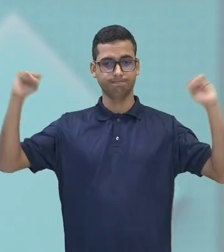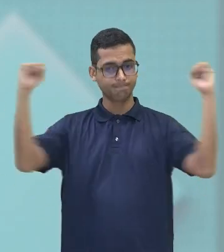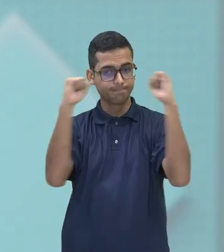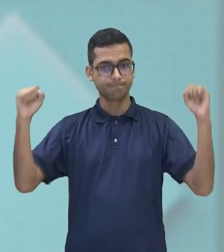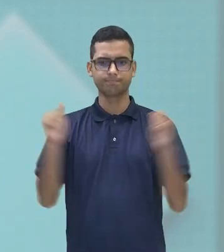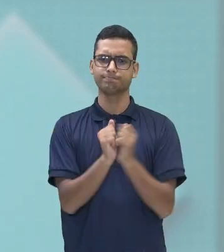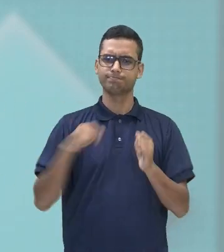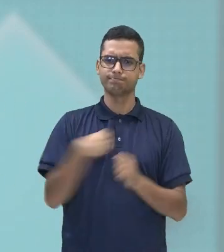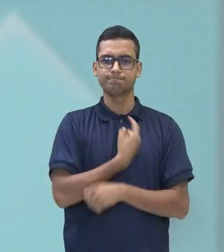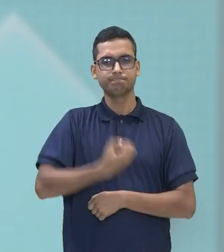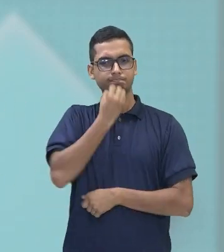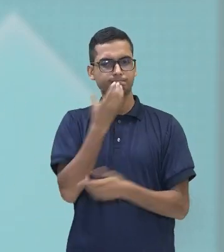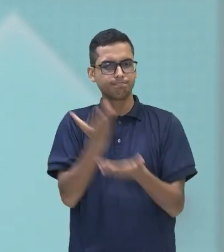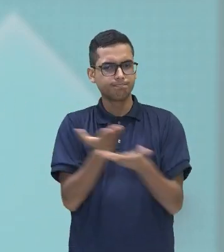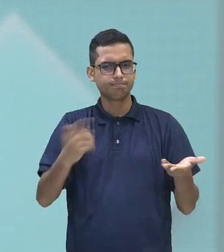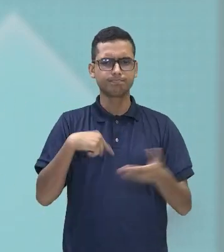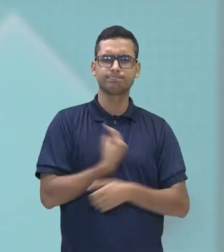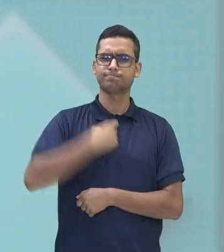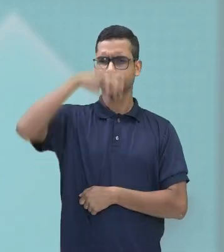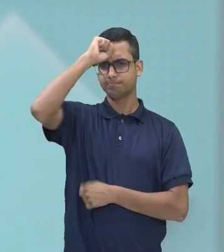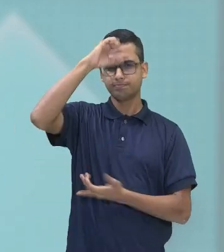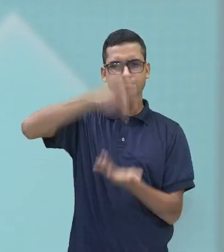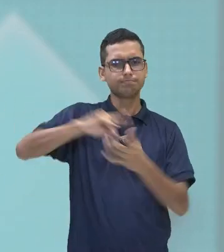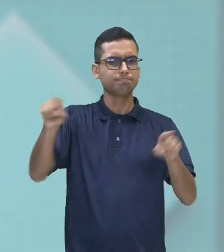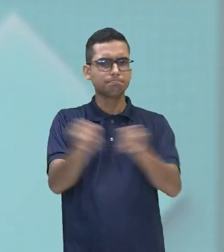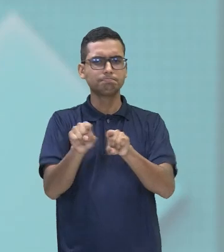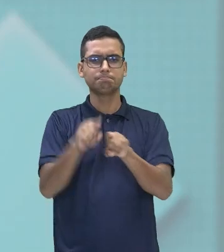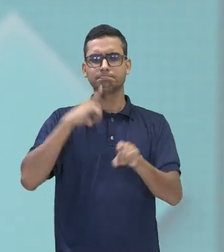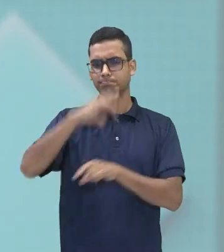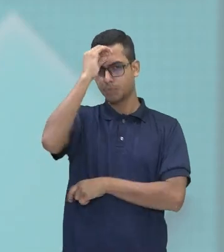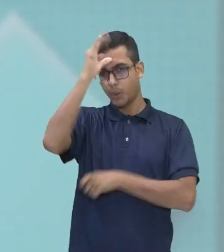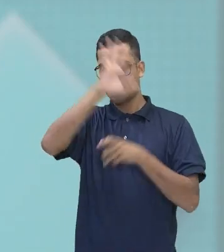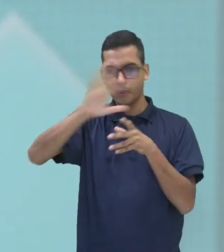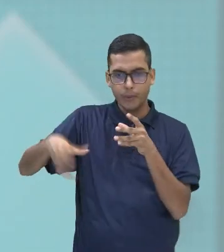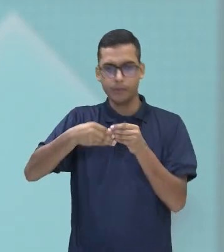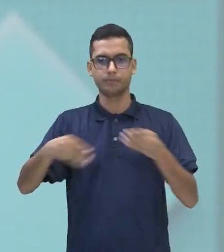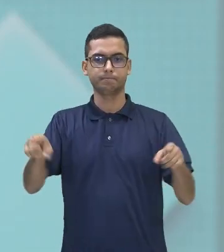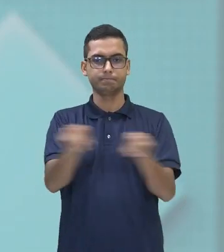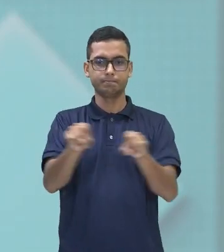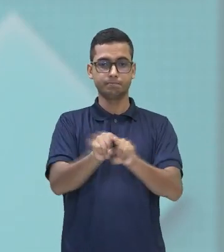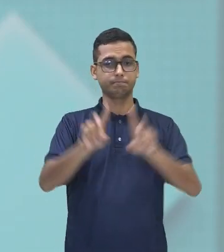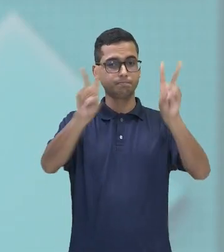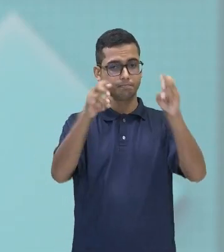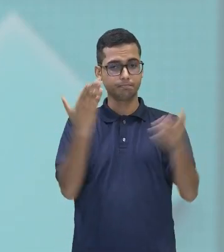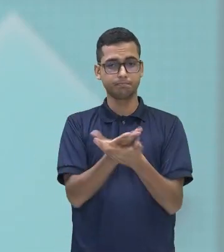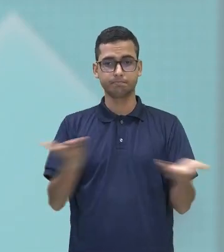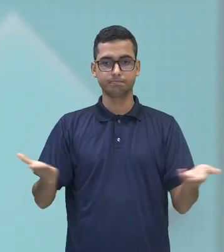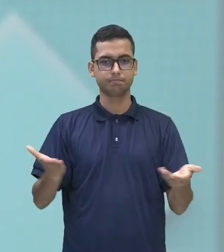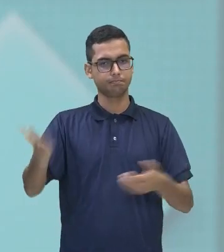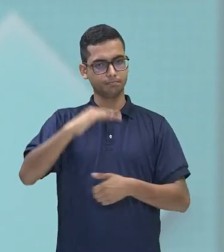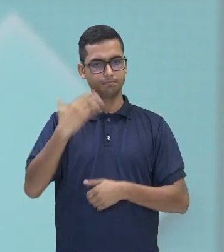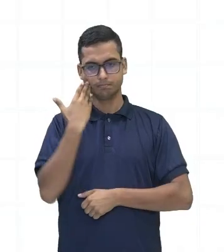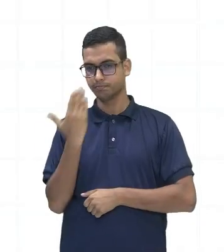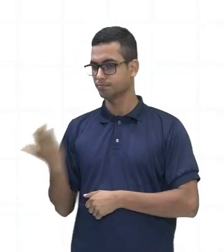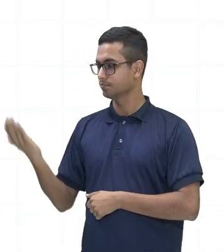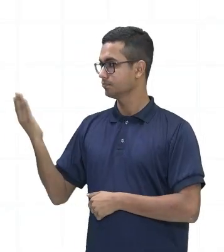nessa oportunidade de aprender e conhecer muito mais. Vamos ver o que nós temos por objeto de conhecimento para essa aula? Vamos